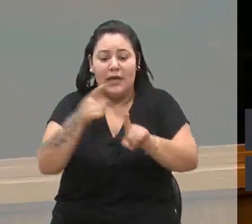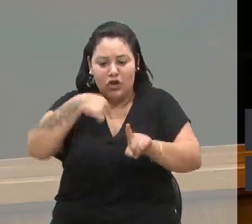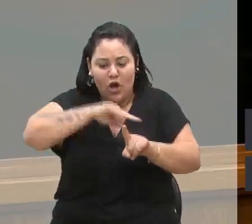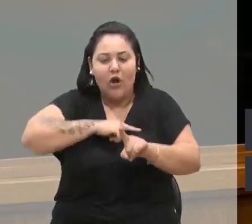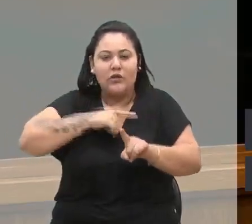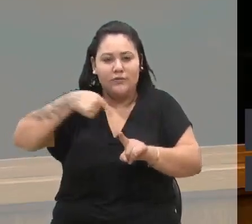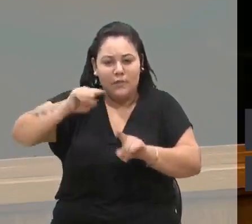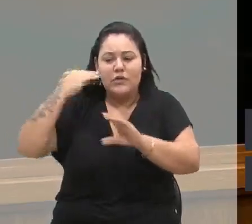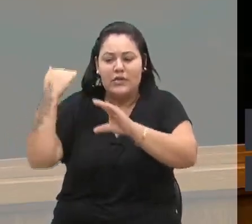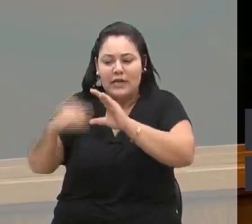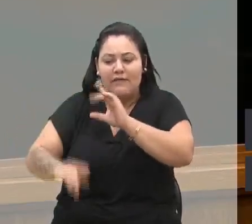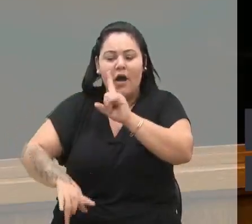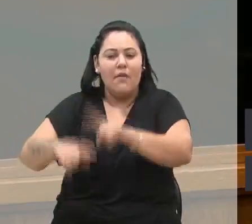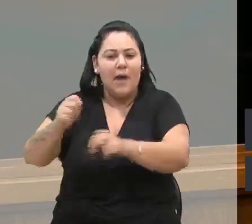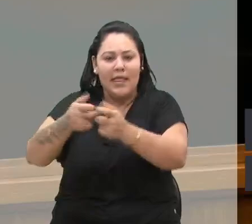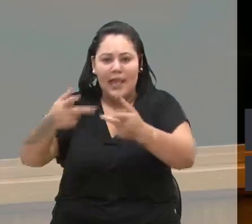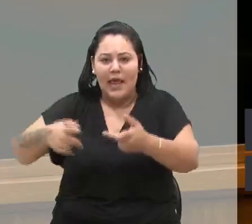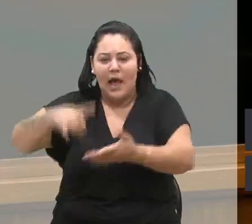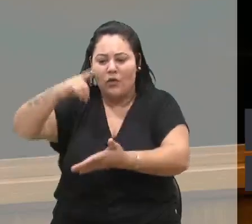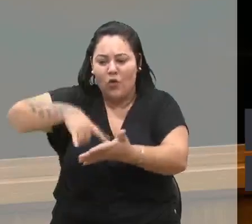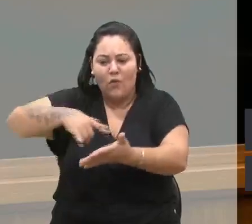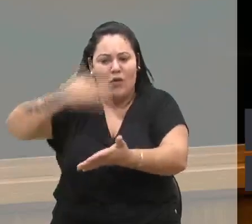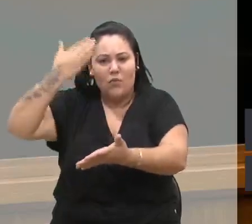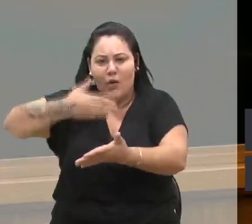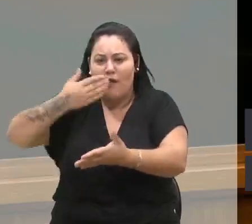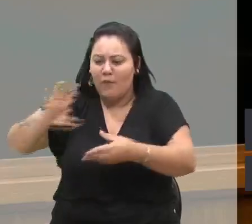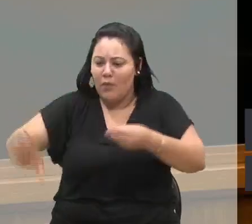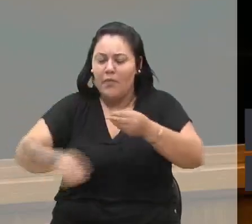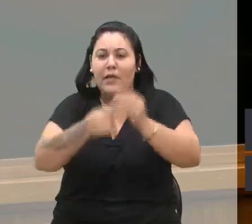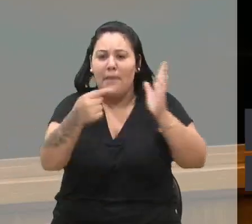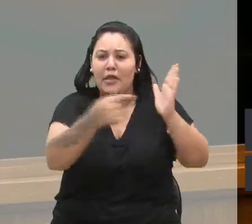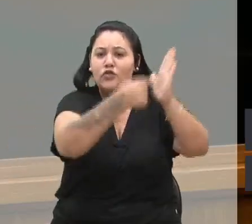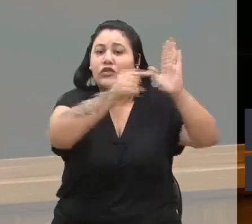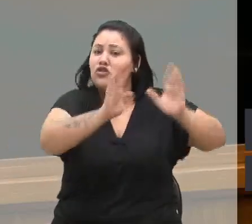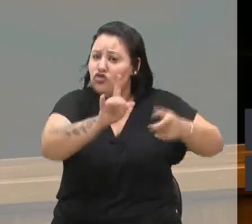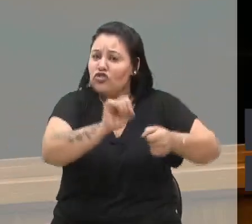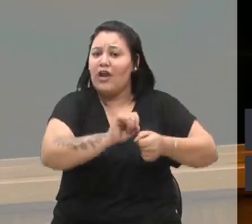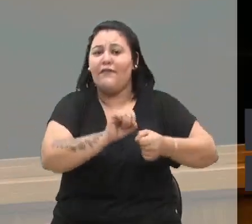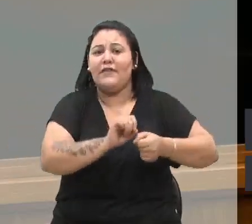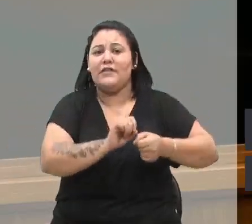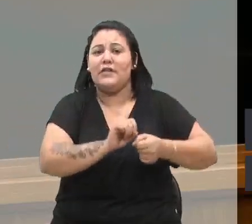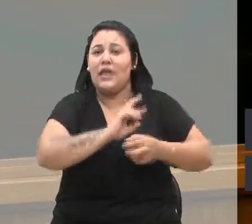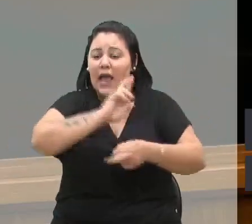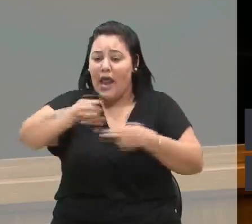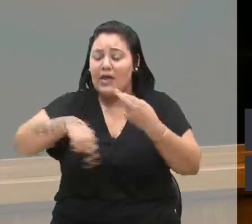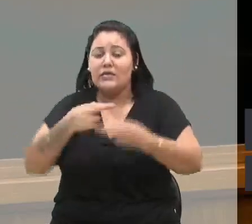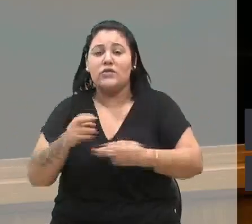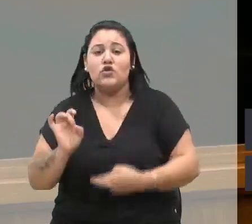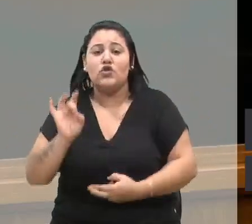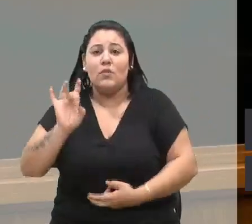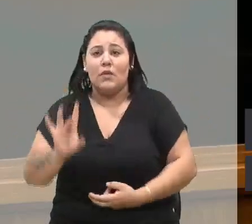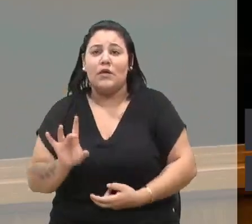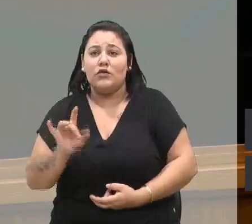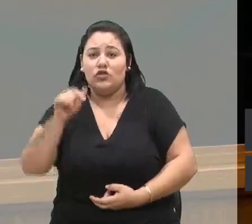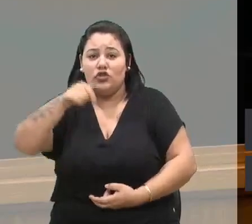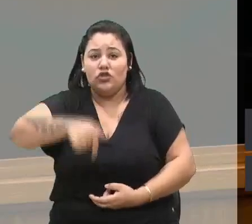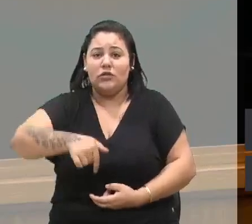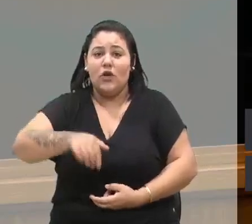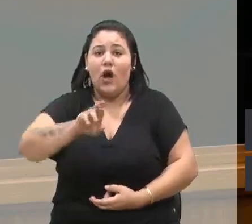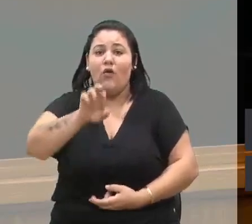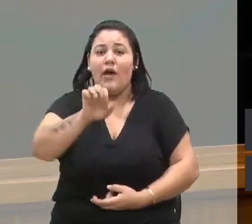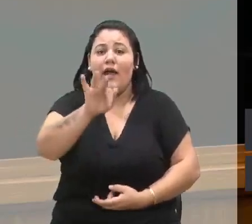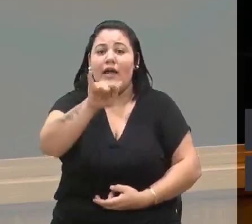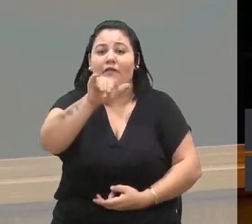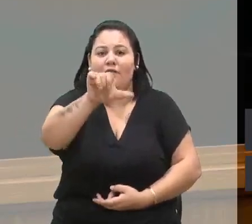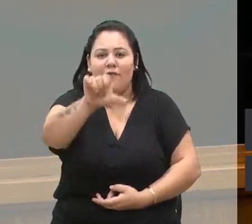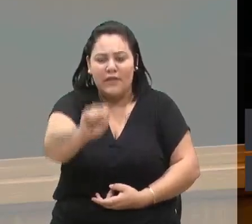esse material para complementar uma denúncia que eu já havia feito em relação só a esse refis